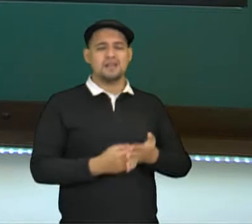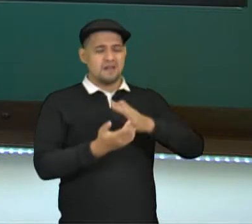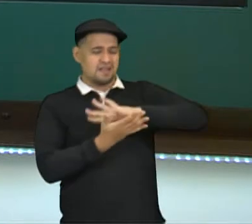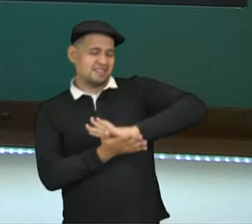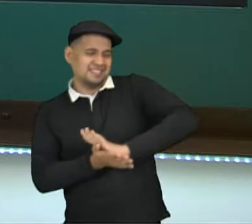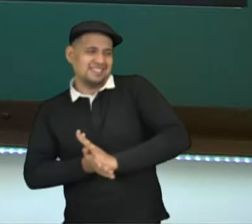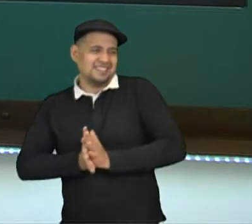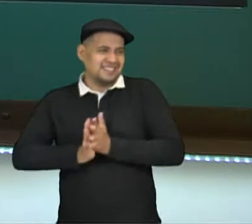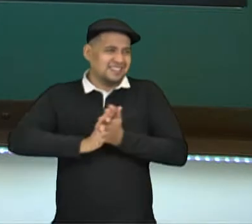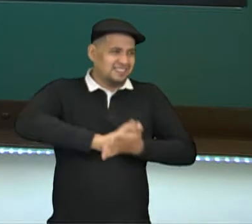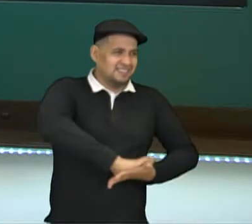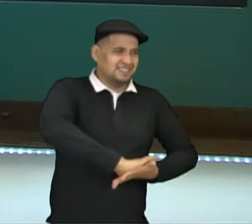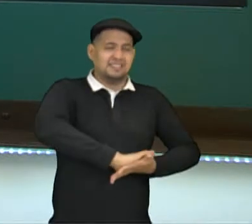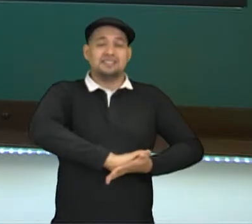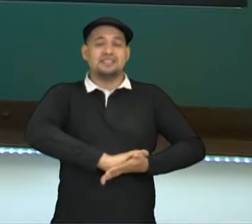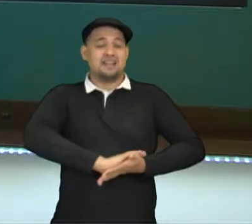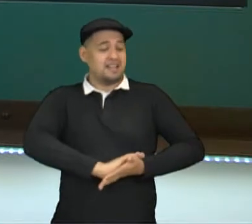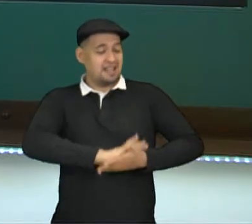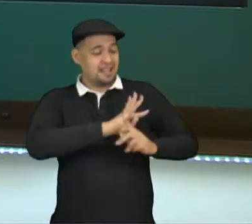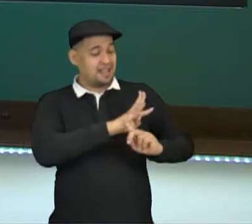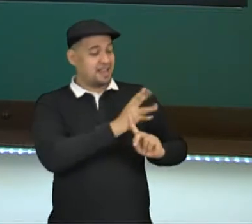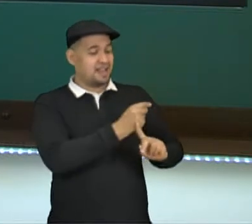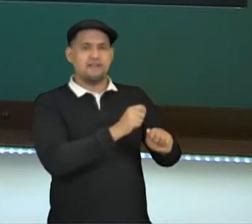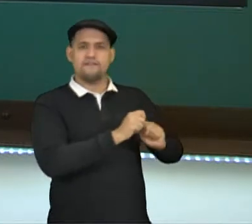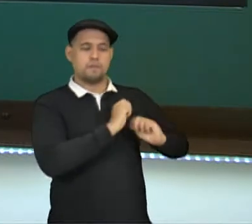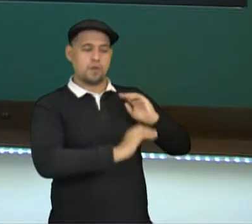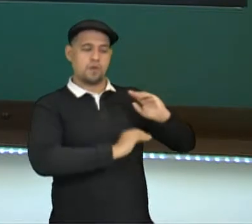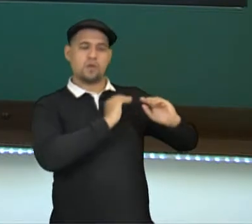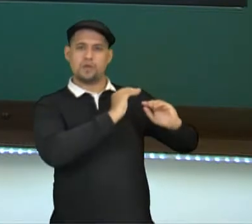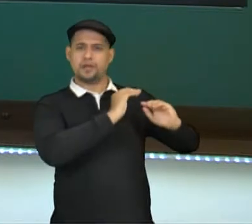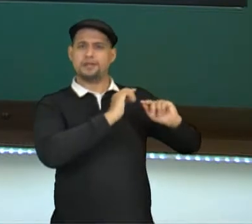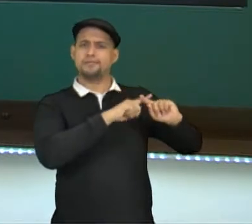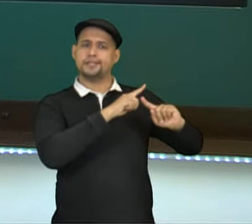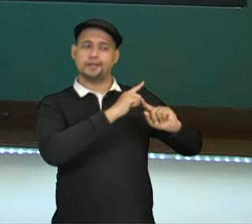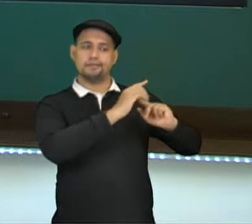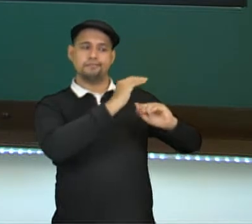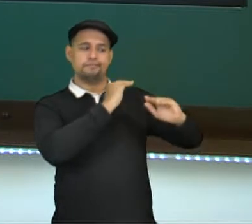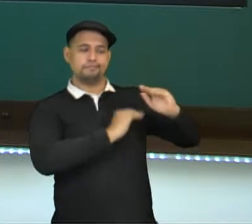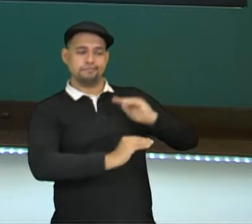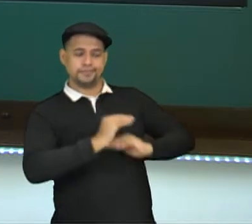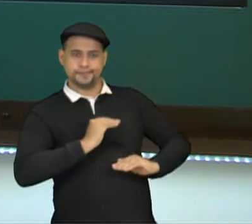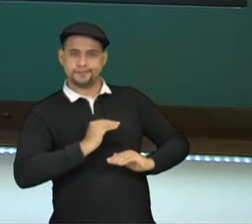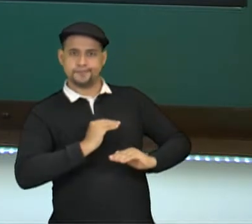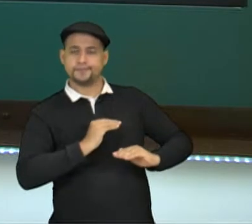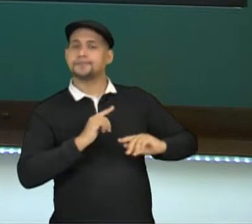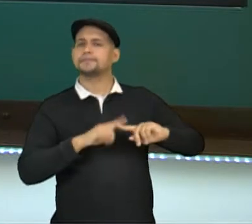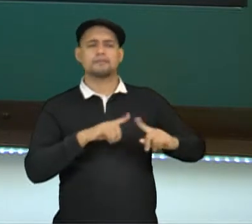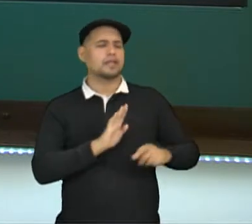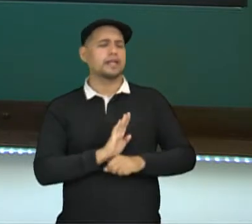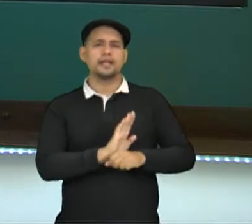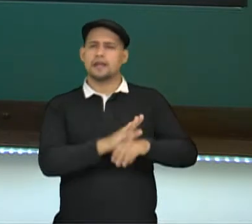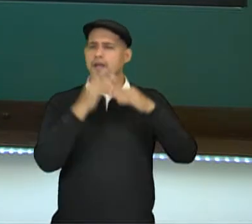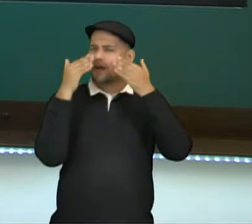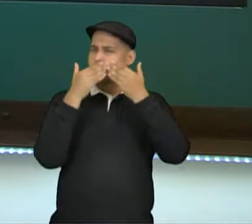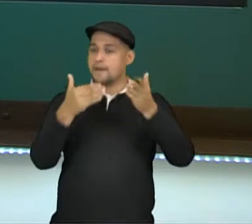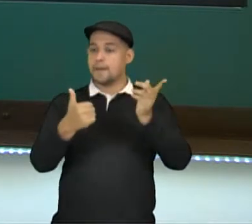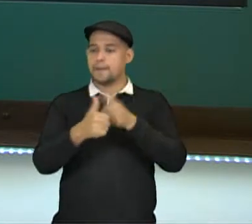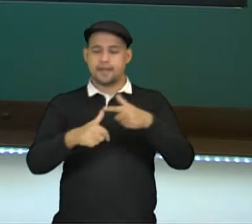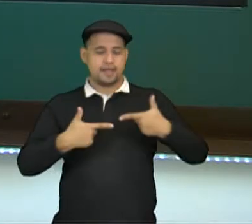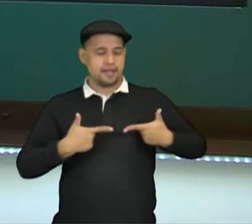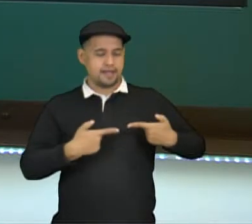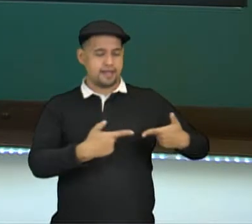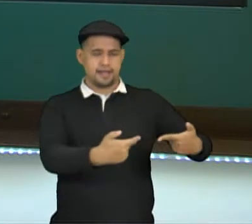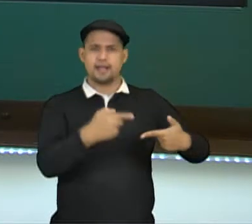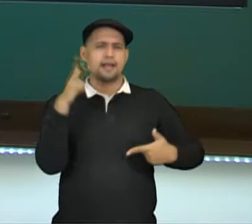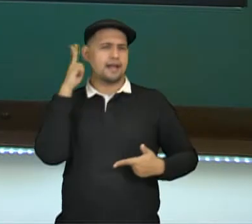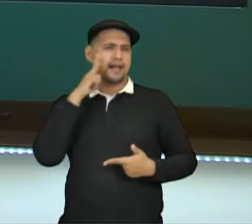destruição. A arte, ela foi feita para construir, não para destruir. E eles estão trazendo o lado ao contrário, destruição. Apoiavam abertamente a Primeira Guerra. Você lembra que eu falei para